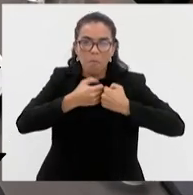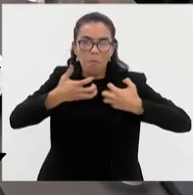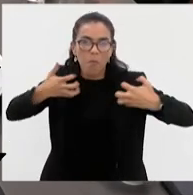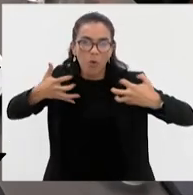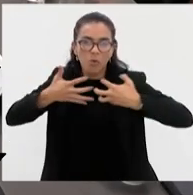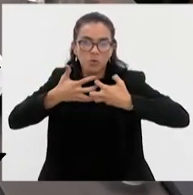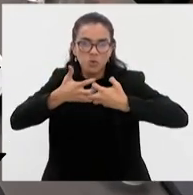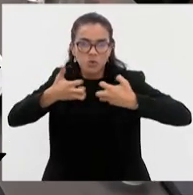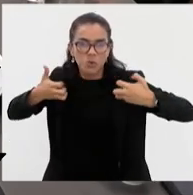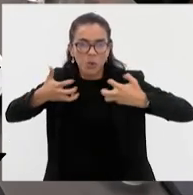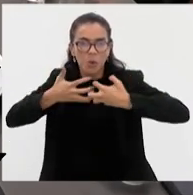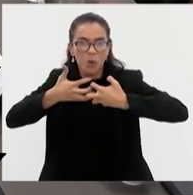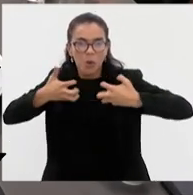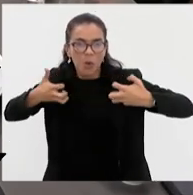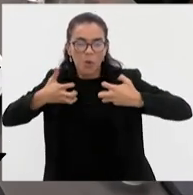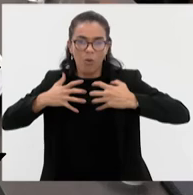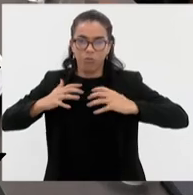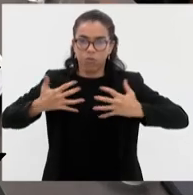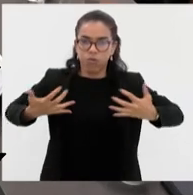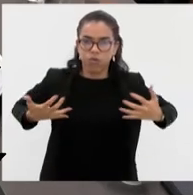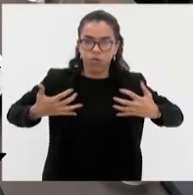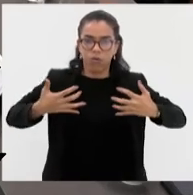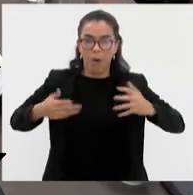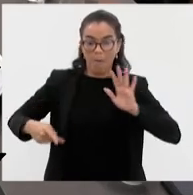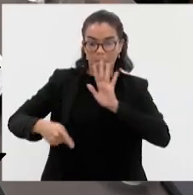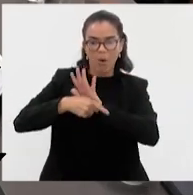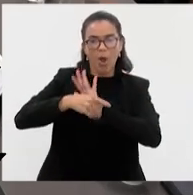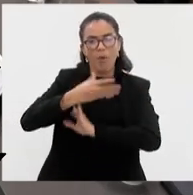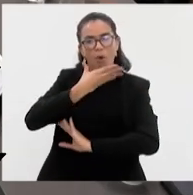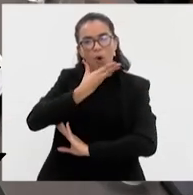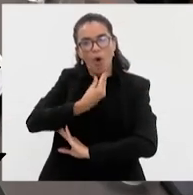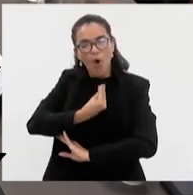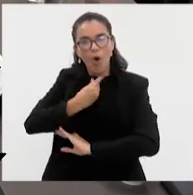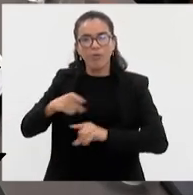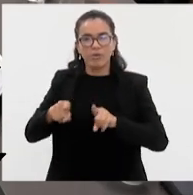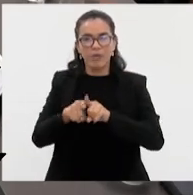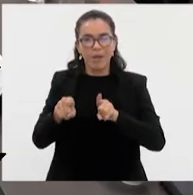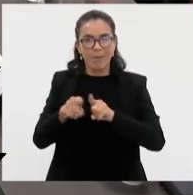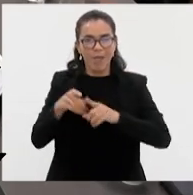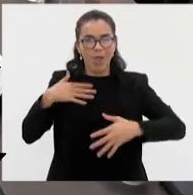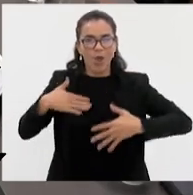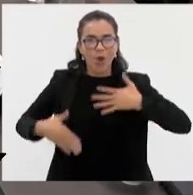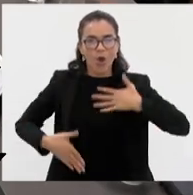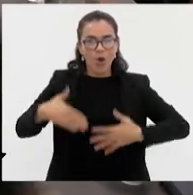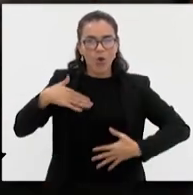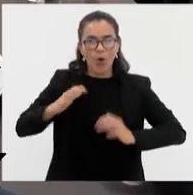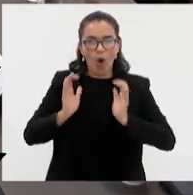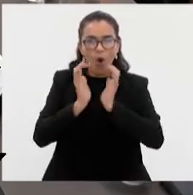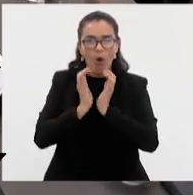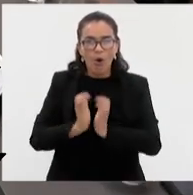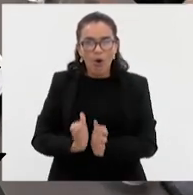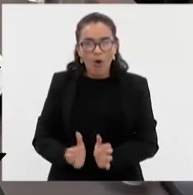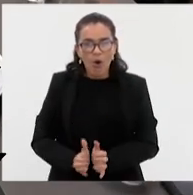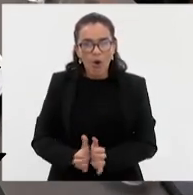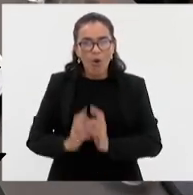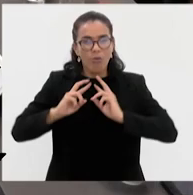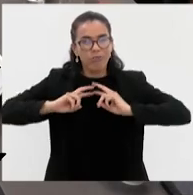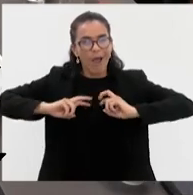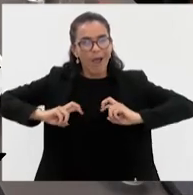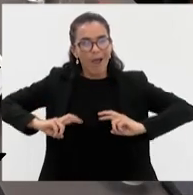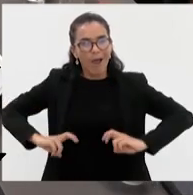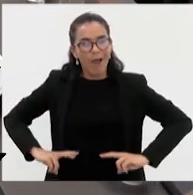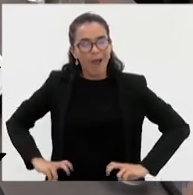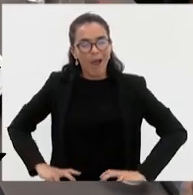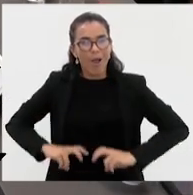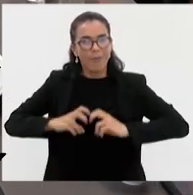homens, já lhe confere órgãos de dimensão maior do que as mulheres. Então, você tem uma